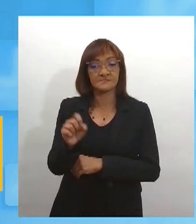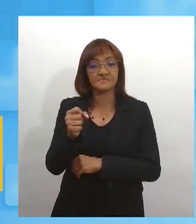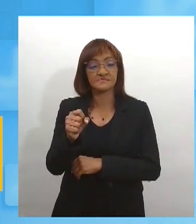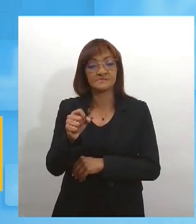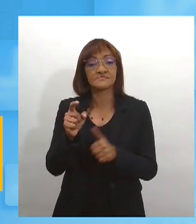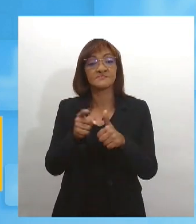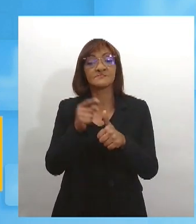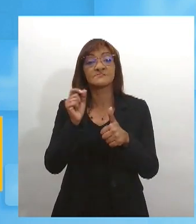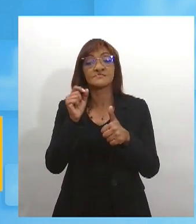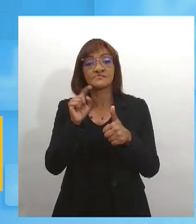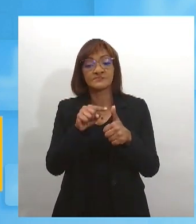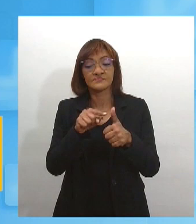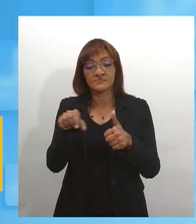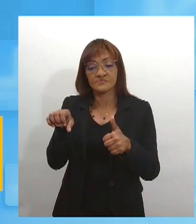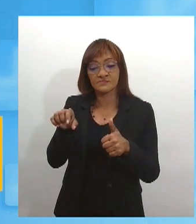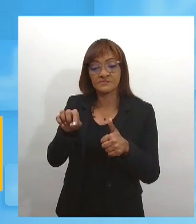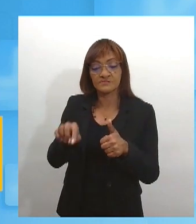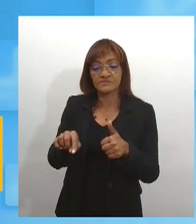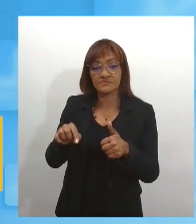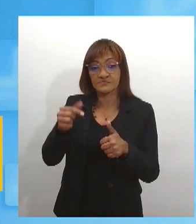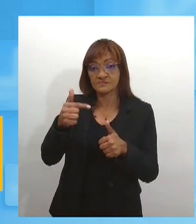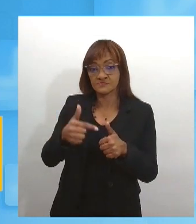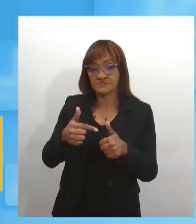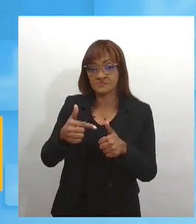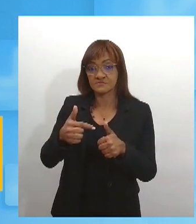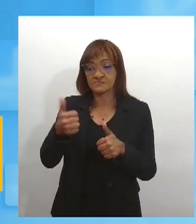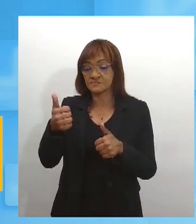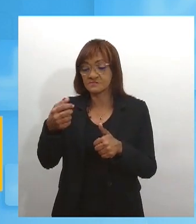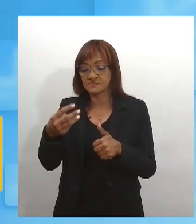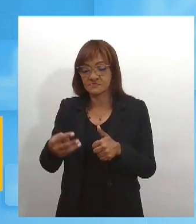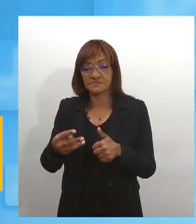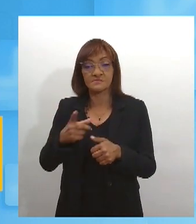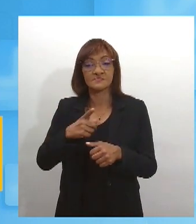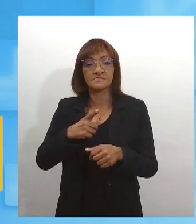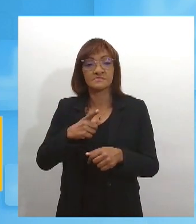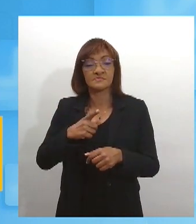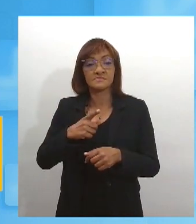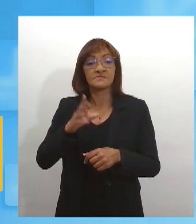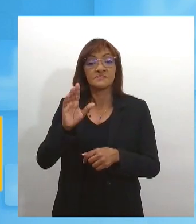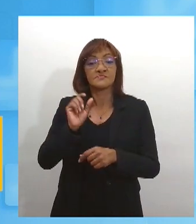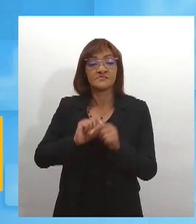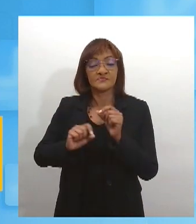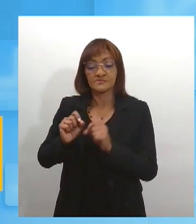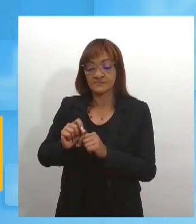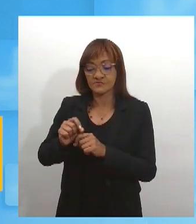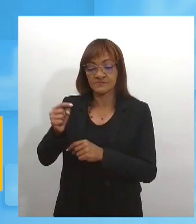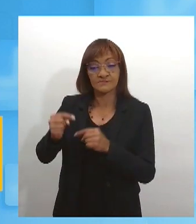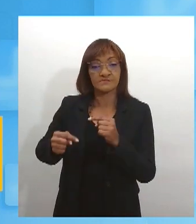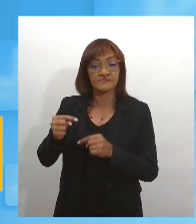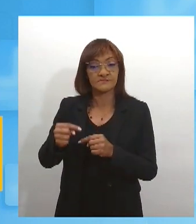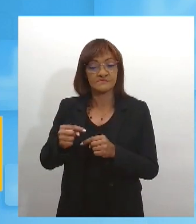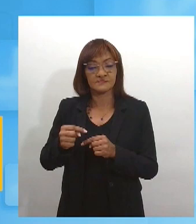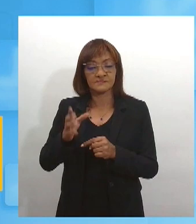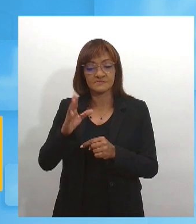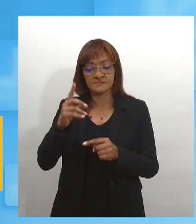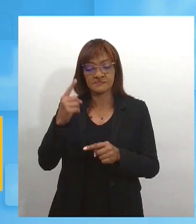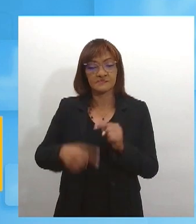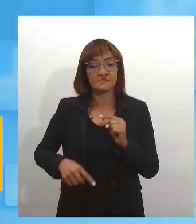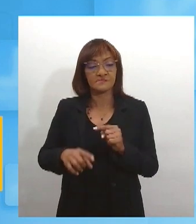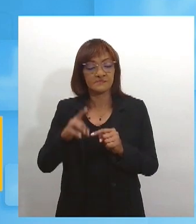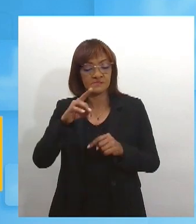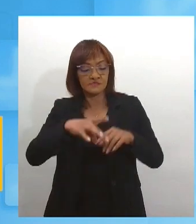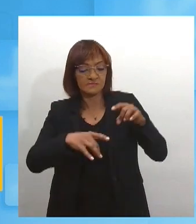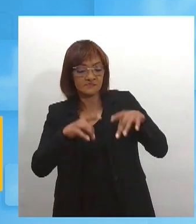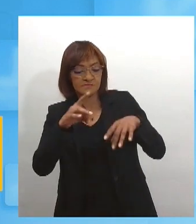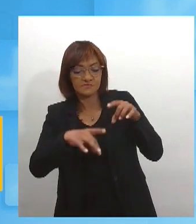número 9.213, institui a política de prevenção e combate ao abandono e à evasão escolar nas escolas da rede